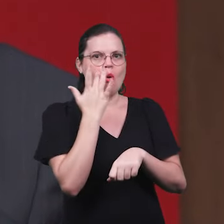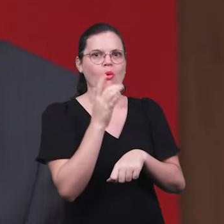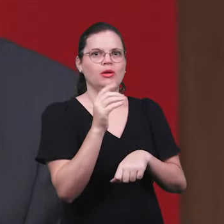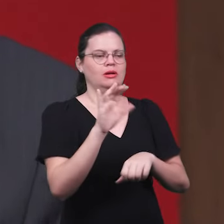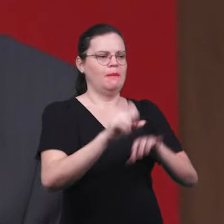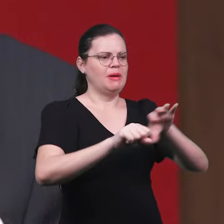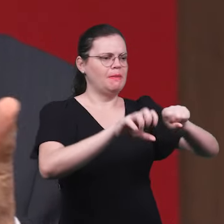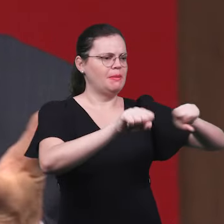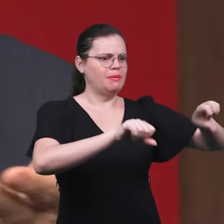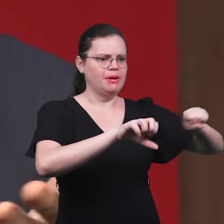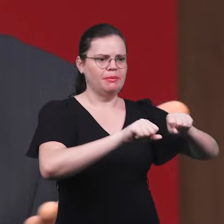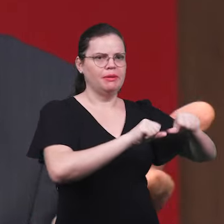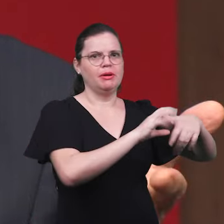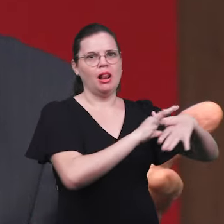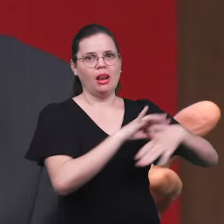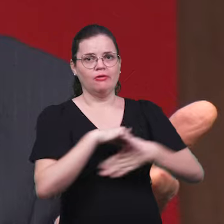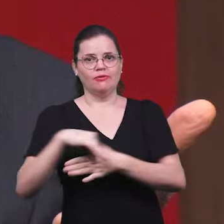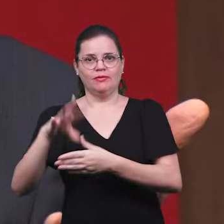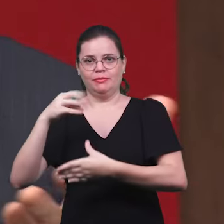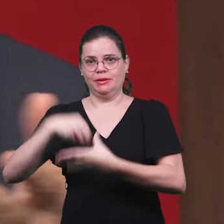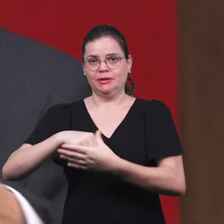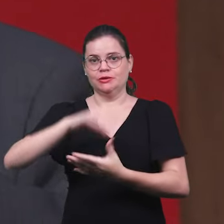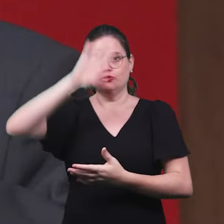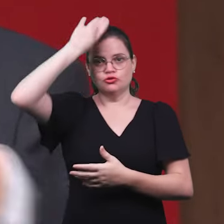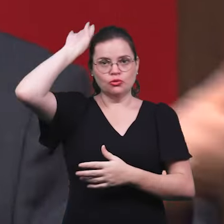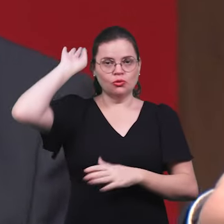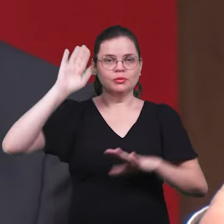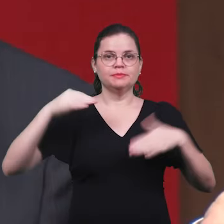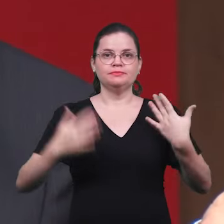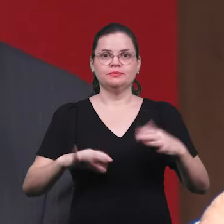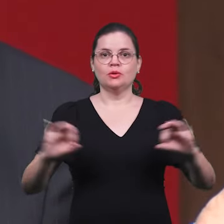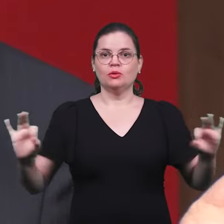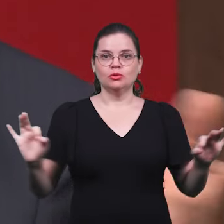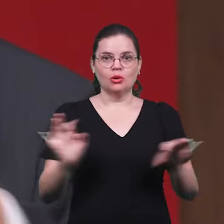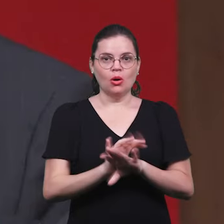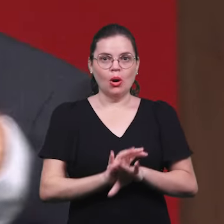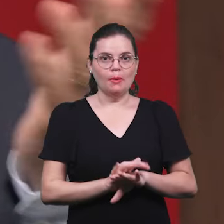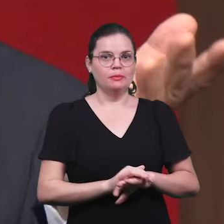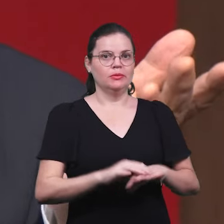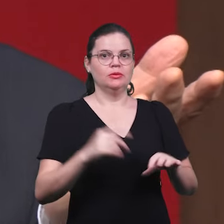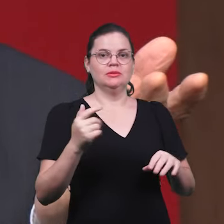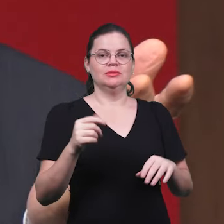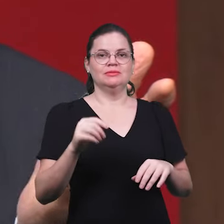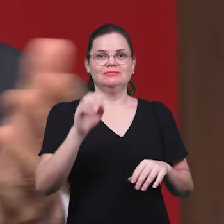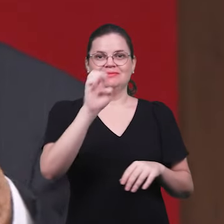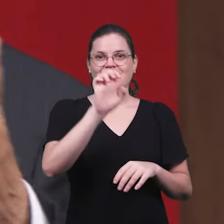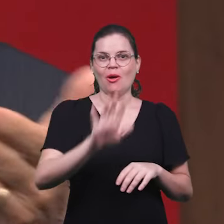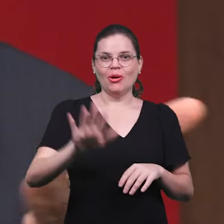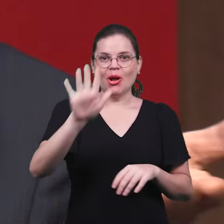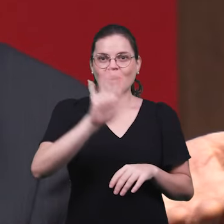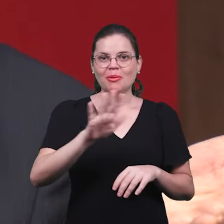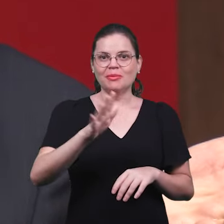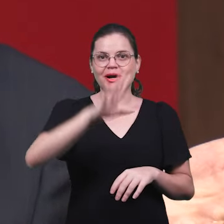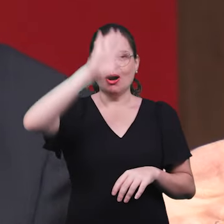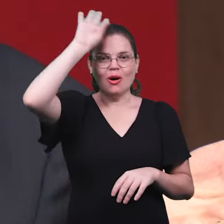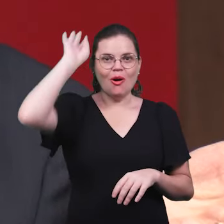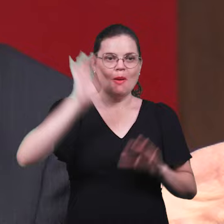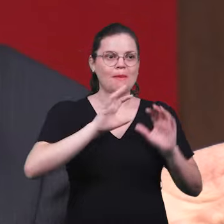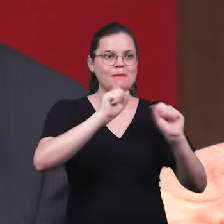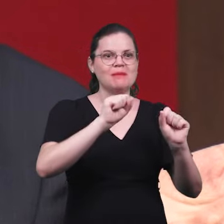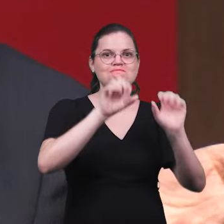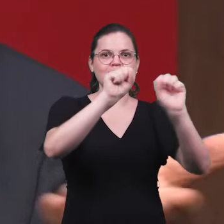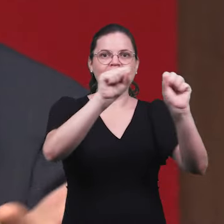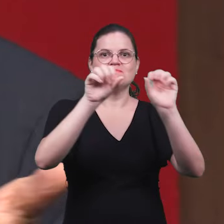riqueza. Quando o Império estabilizou, ou seja, conquistou tudo, o mundo daquela ocasião, não tinha o que conquistar